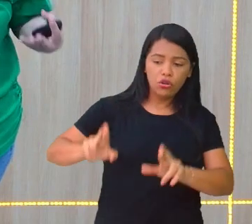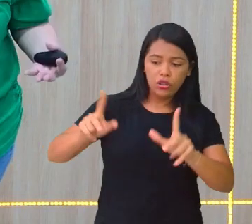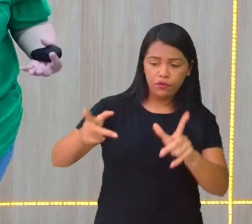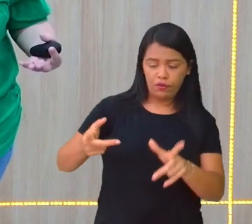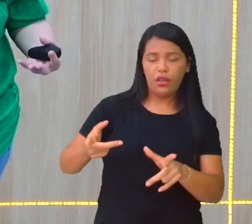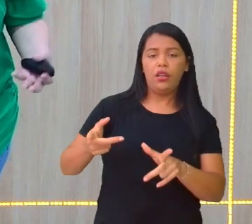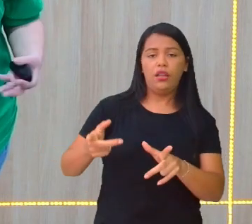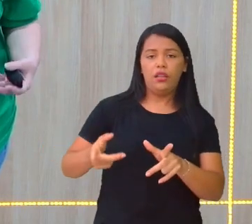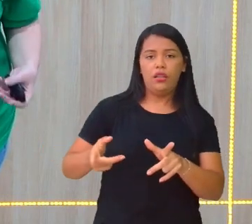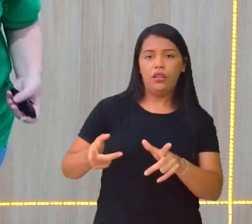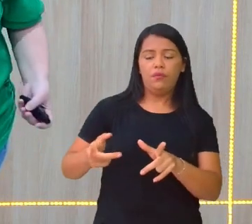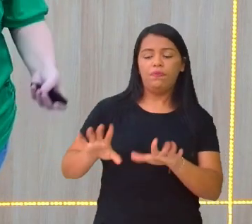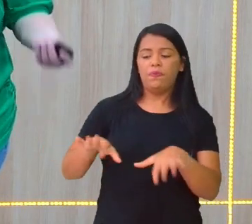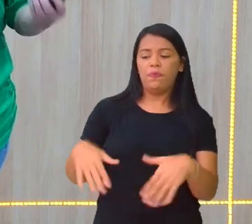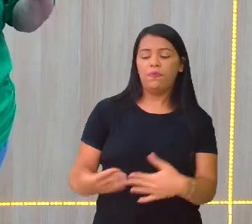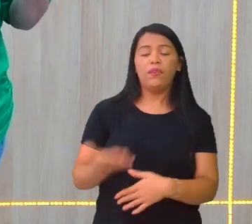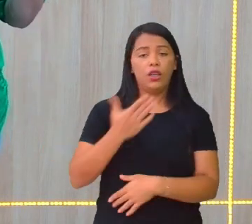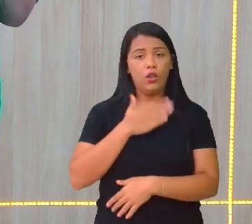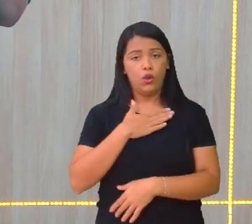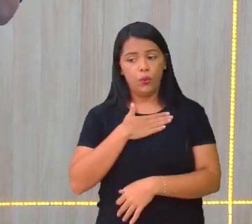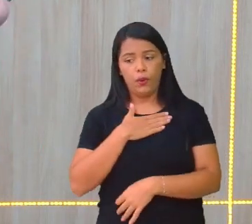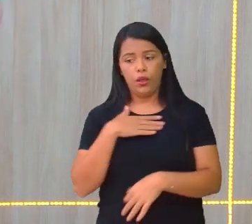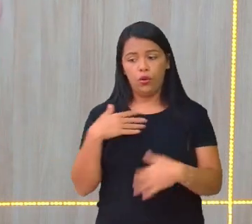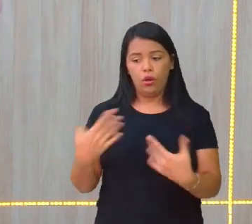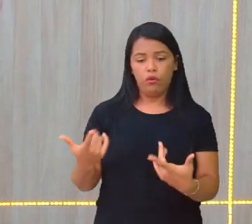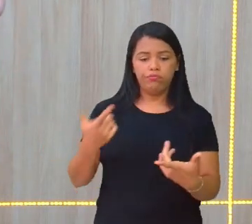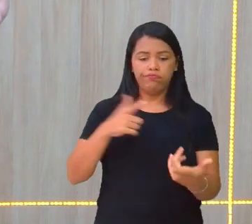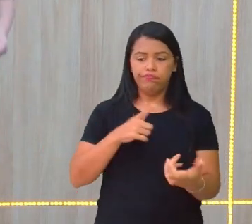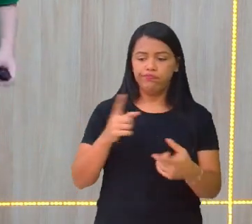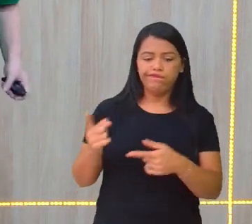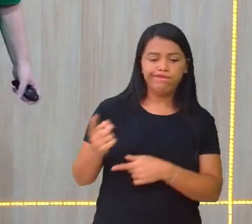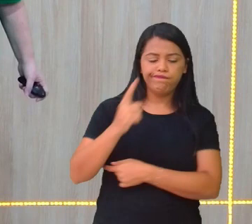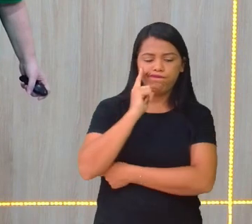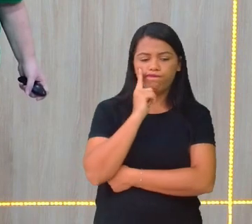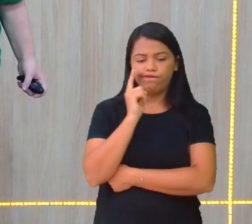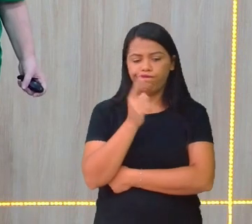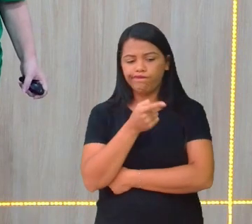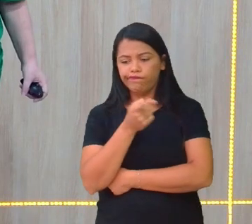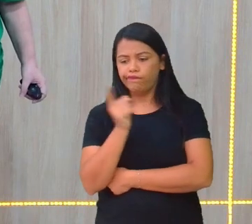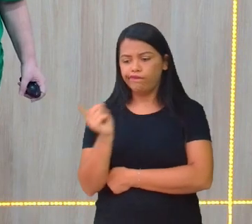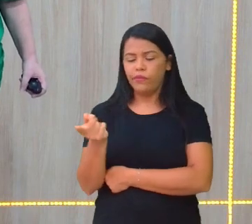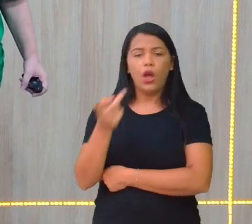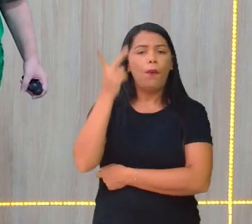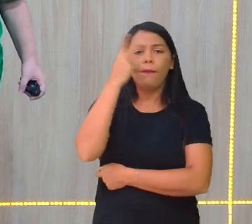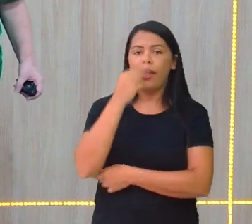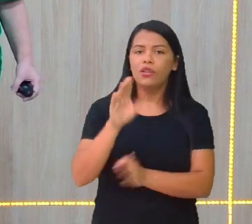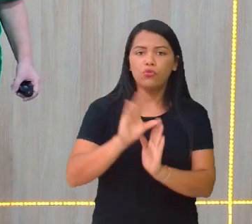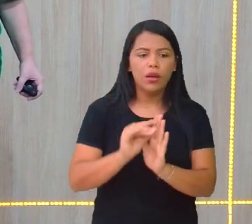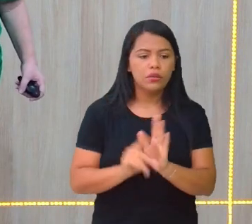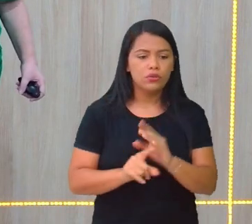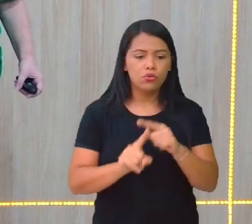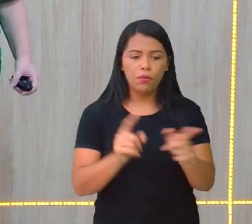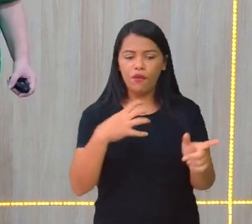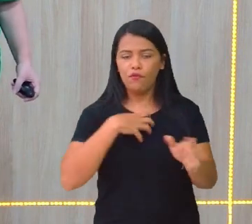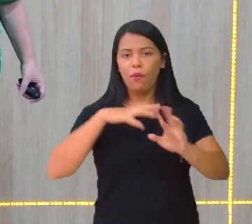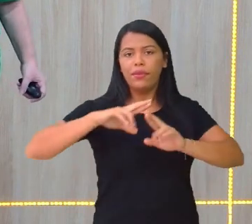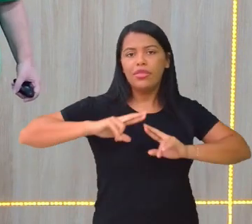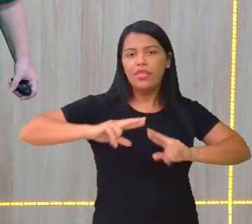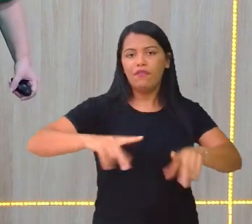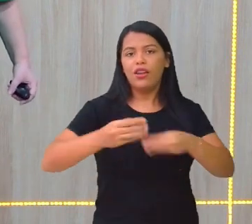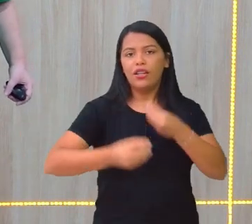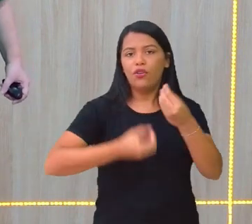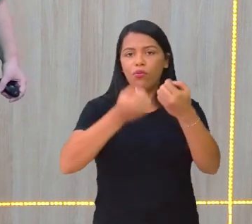vai acontecer? Você vai ter maneiras diferentes de olhar o mesmo assunto e isso, pessoal, vocês não